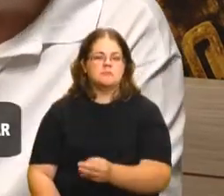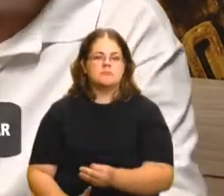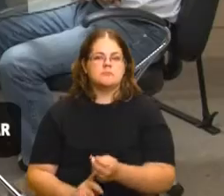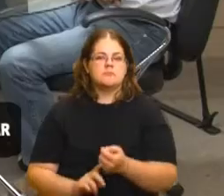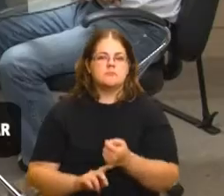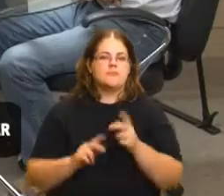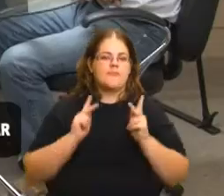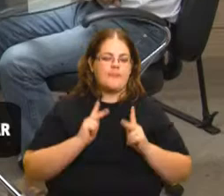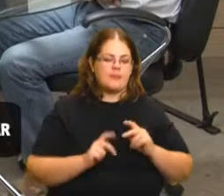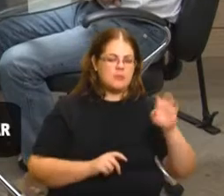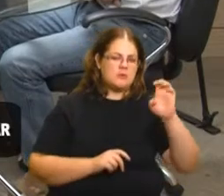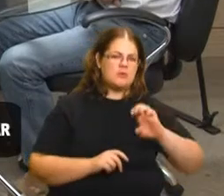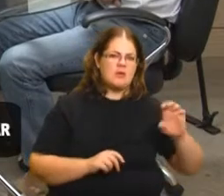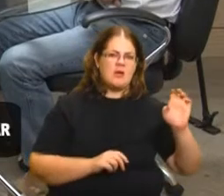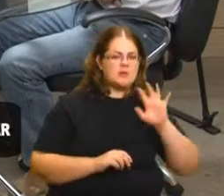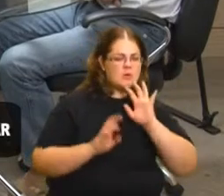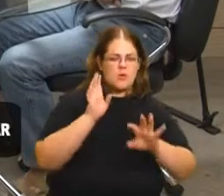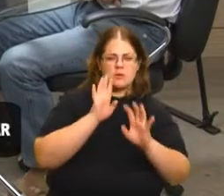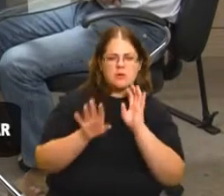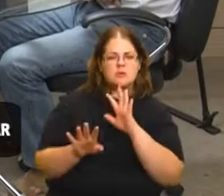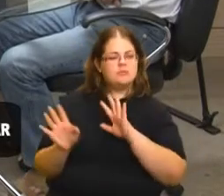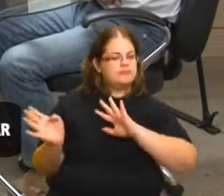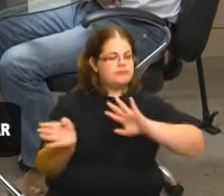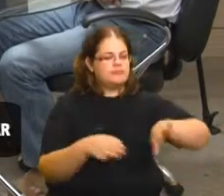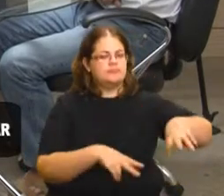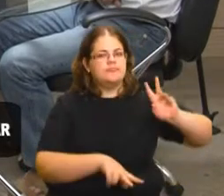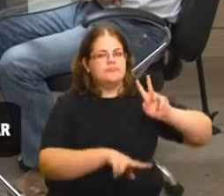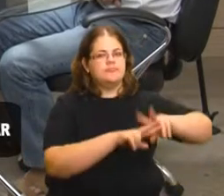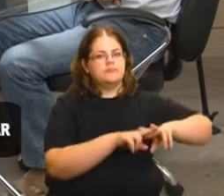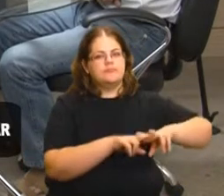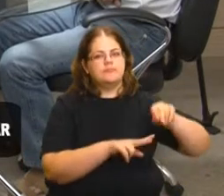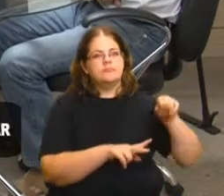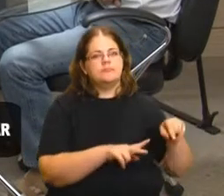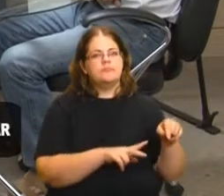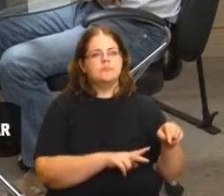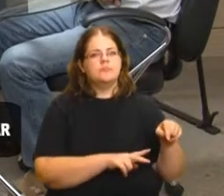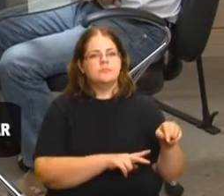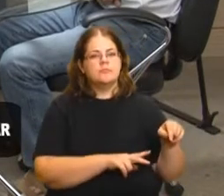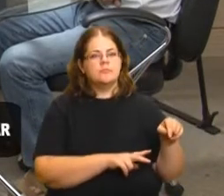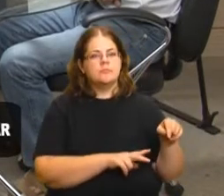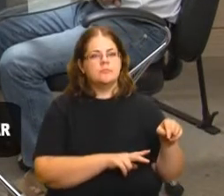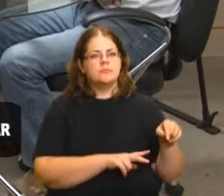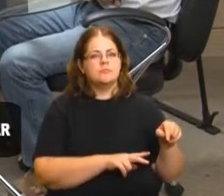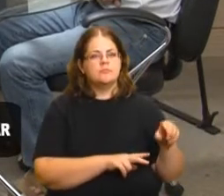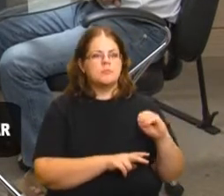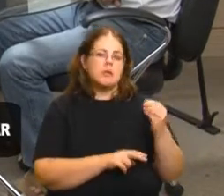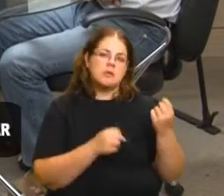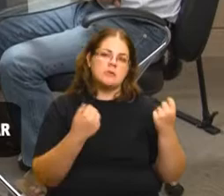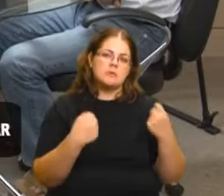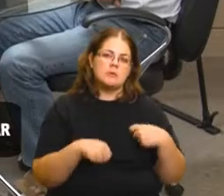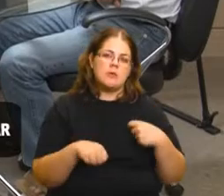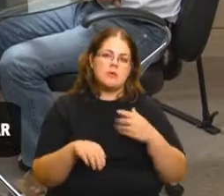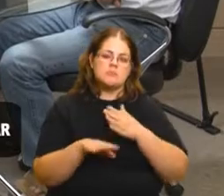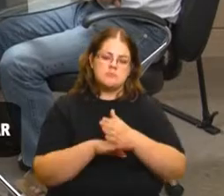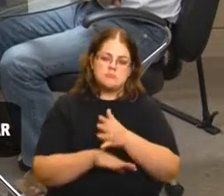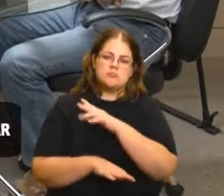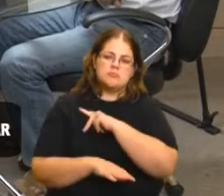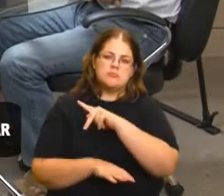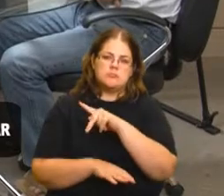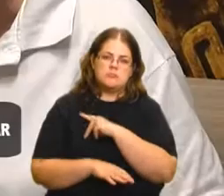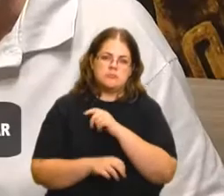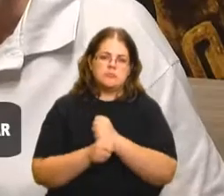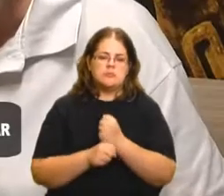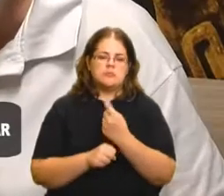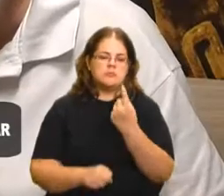esquerda é desmantelada. Certo. Né? Ficam como prováveis candidatos à presidência